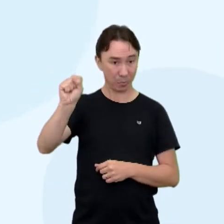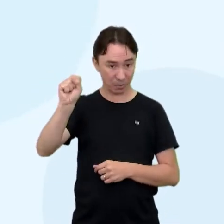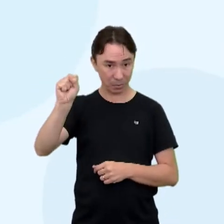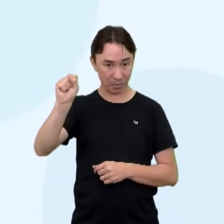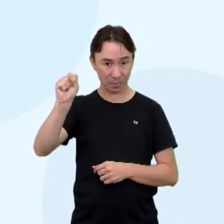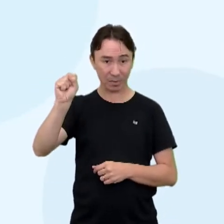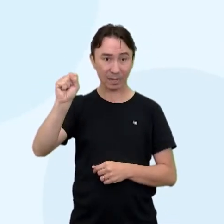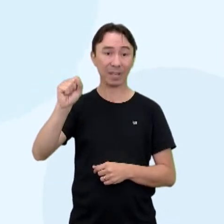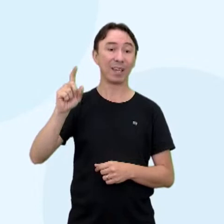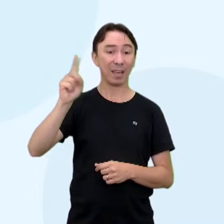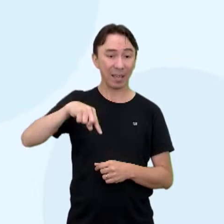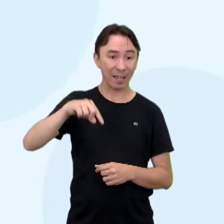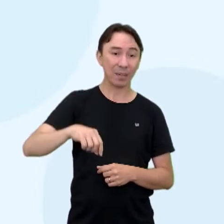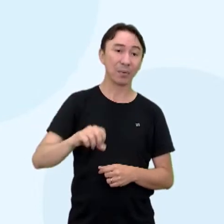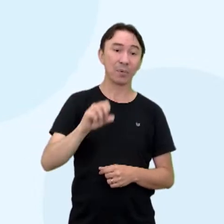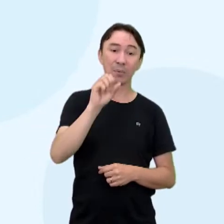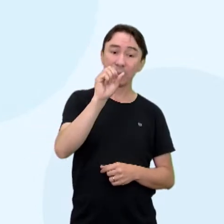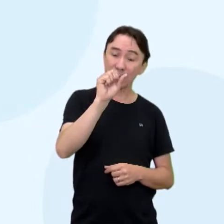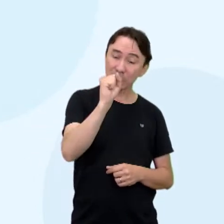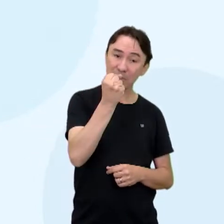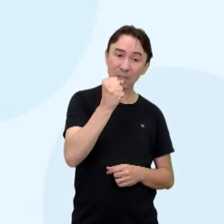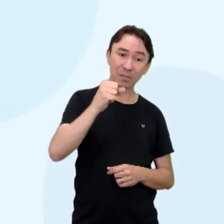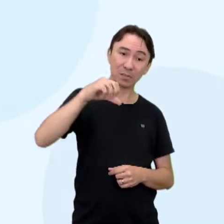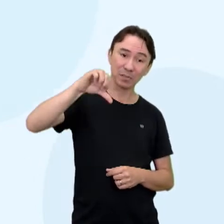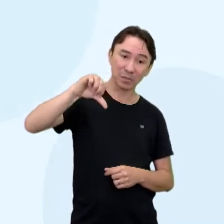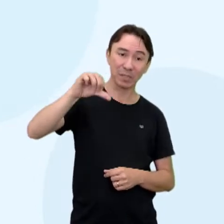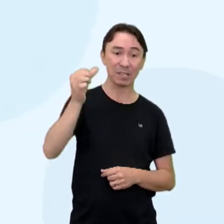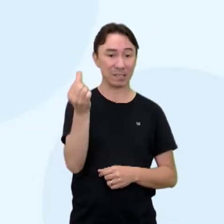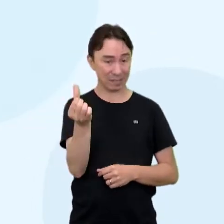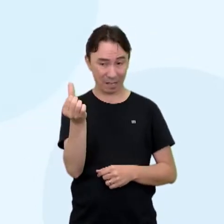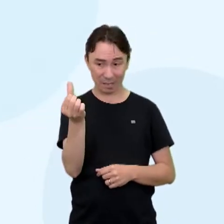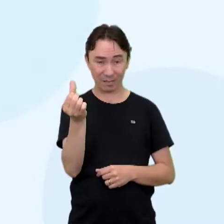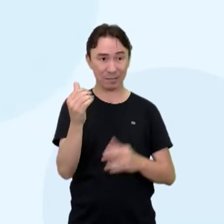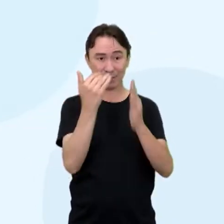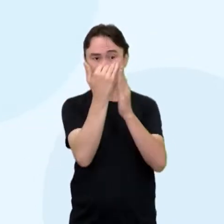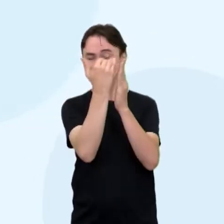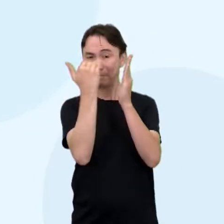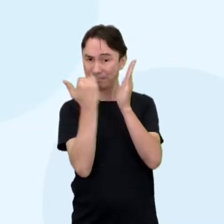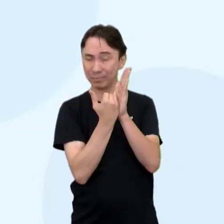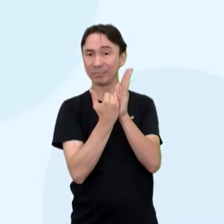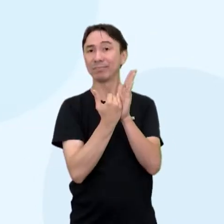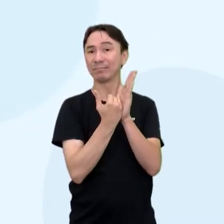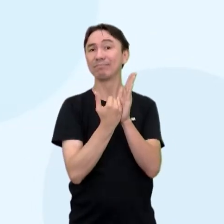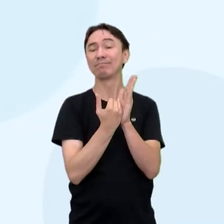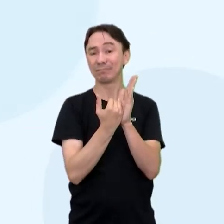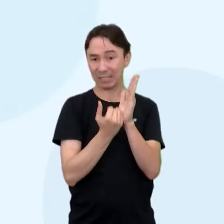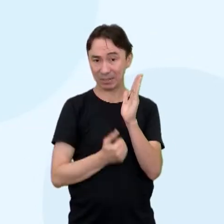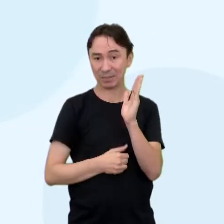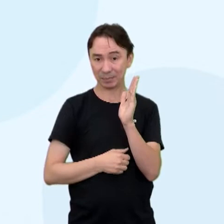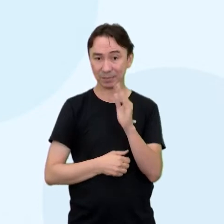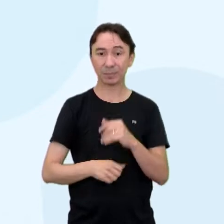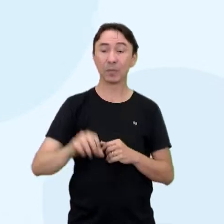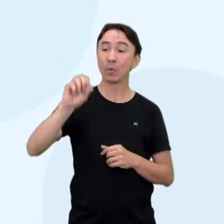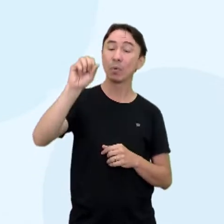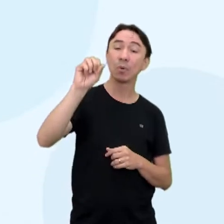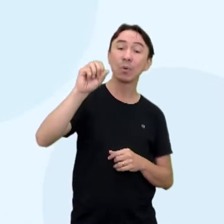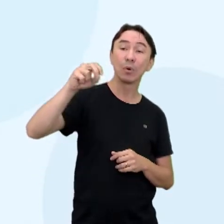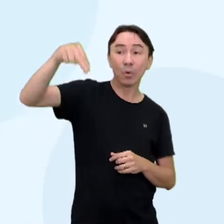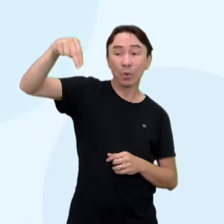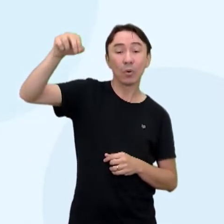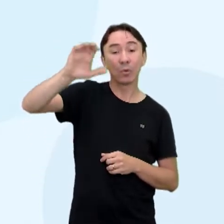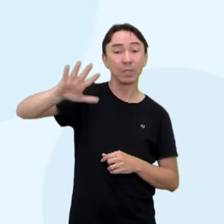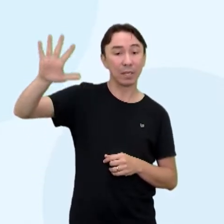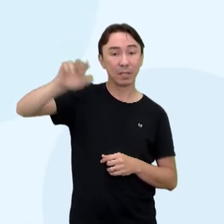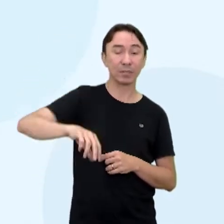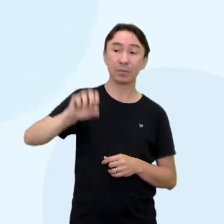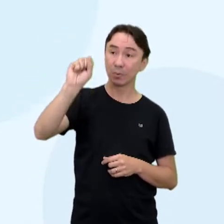para 896 em 2020, né? Então teve aí uma queda, mesmo passando 2 anos. O Nordeste de 805 foi